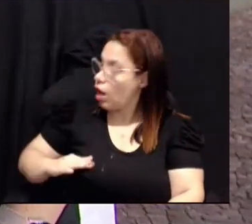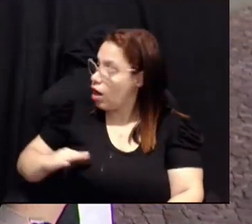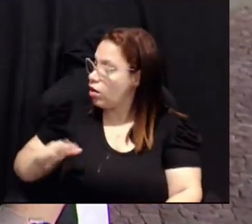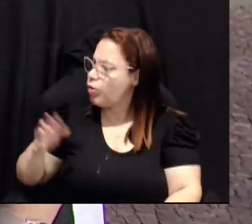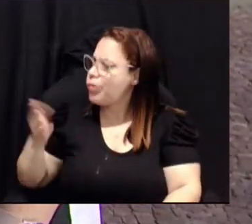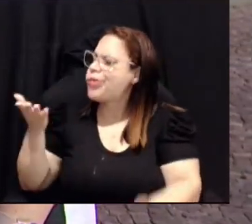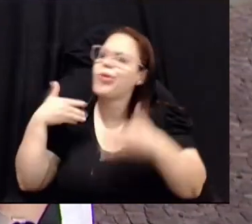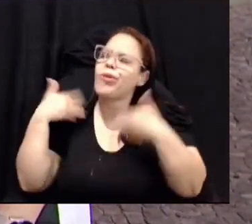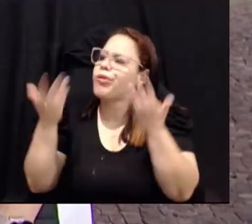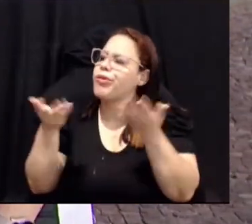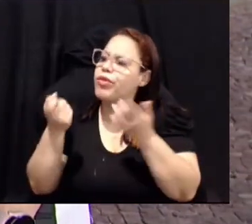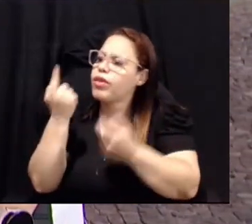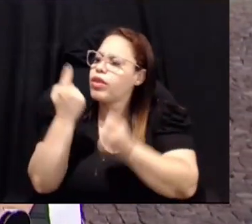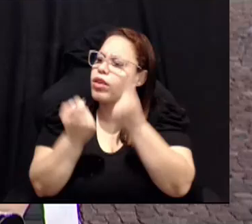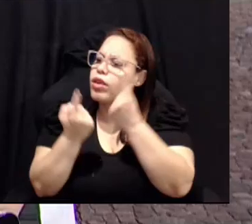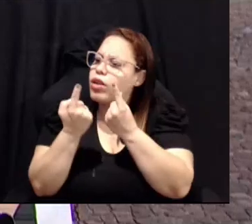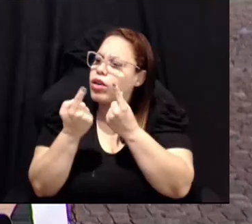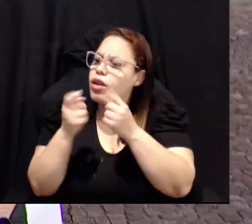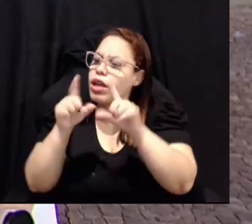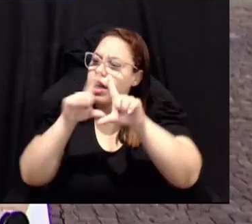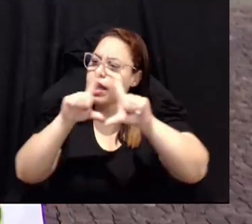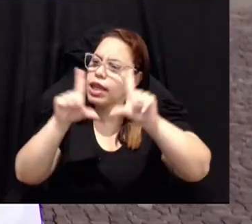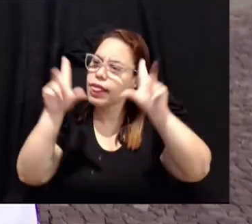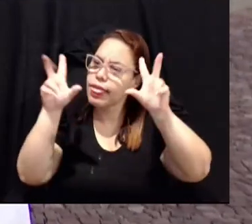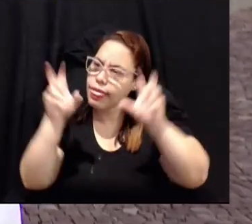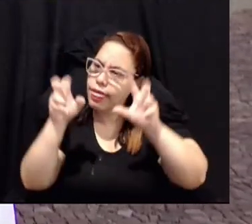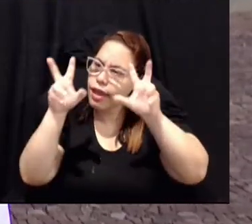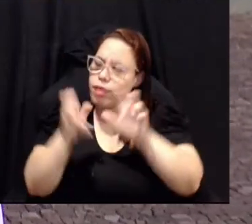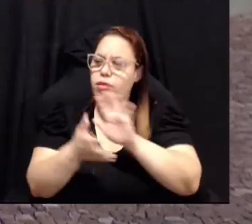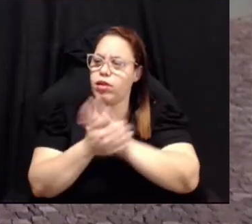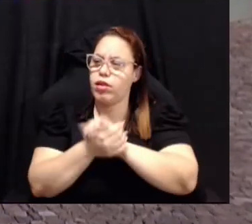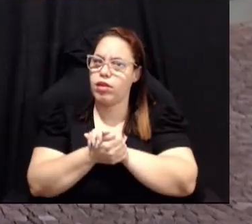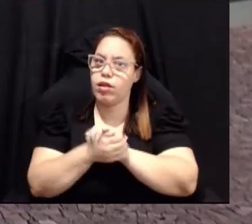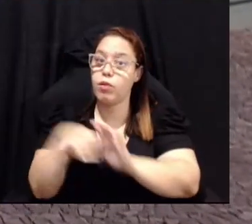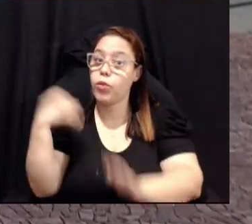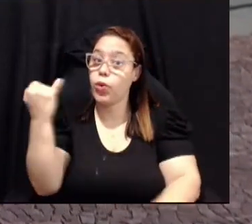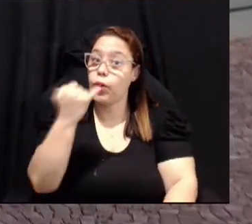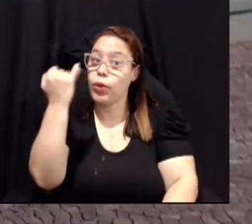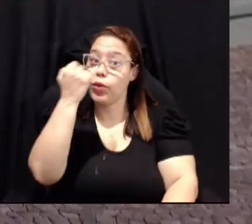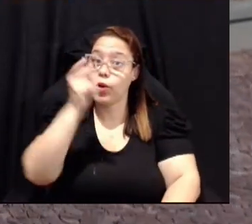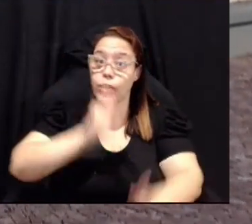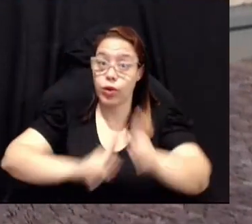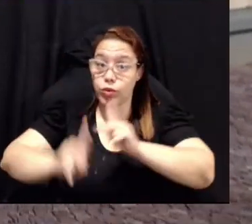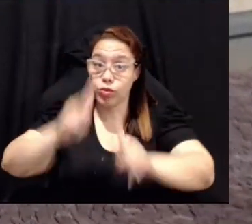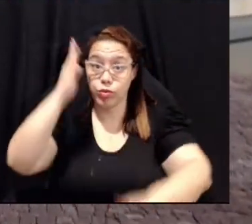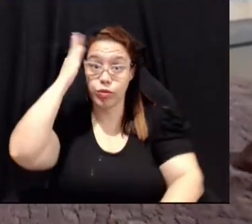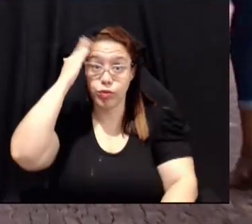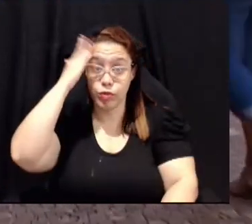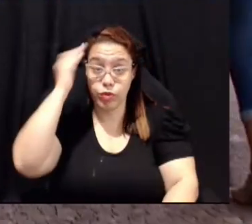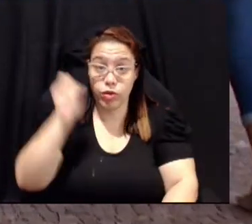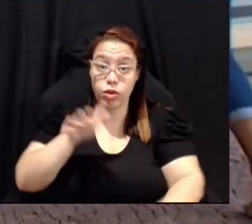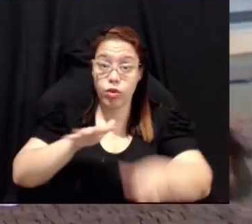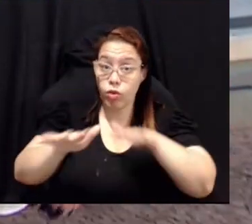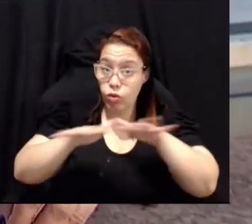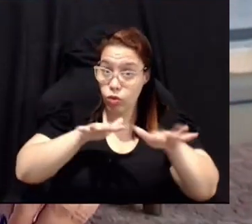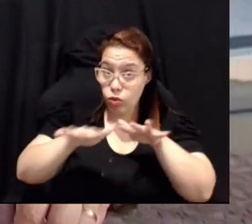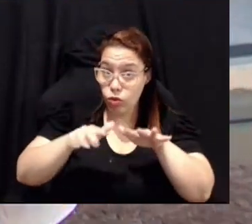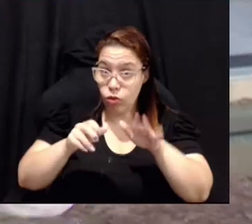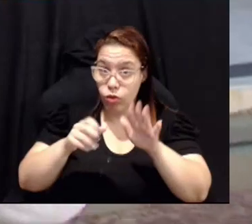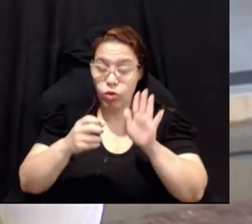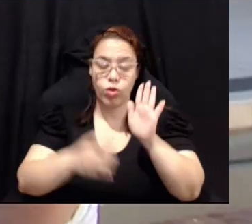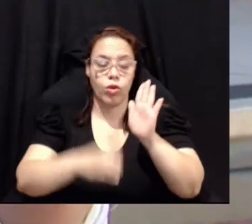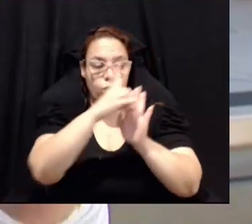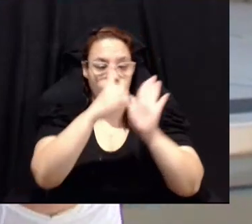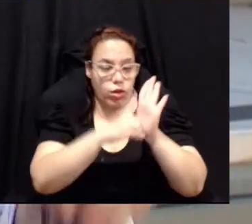pouquinho sobre esse slogan. Esse slogan é importante a população estar sabendo que nesse momento da declaração de imposto de